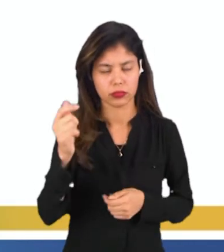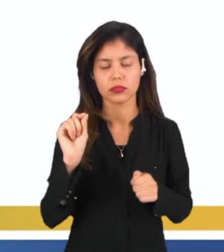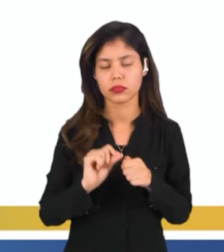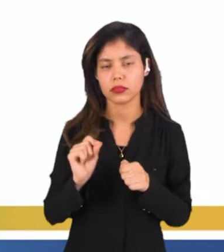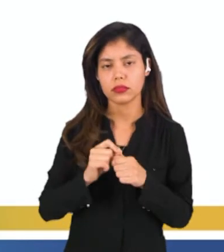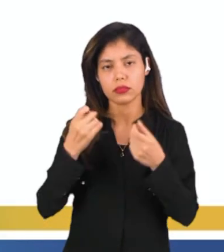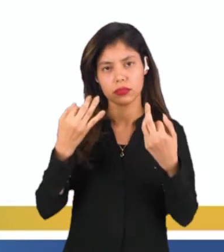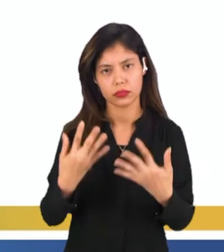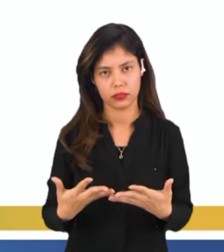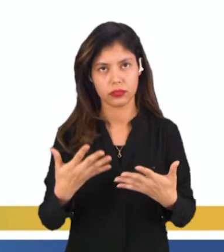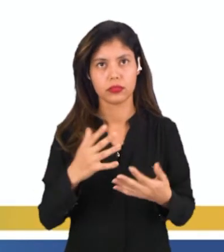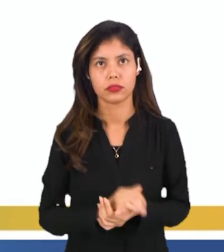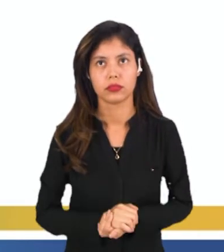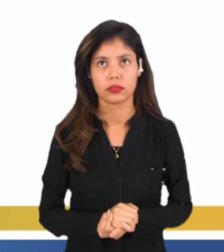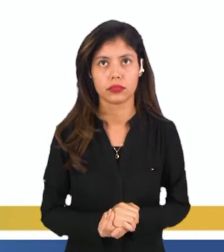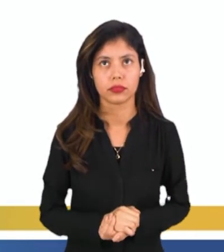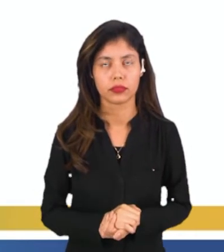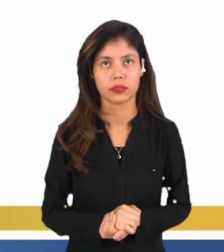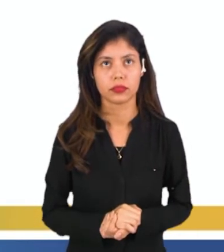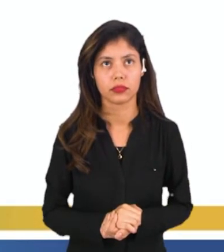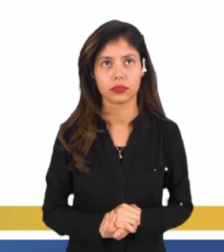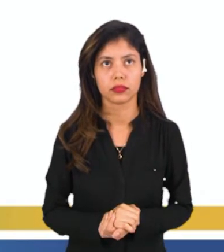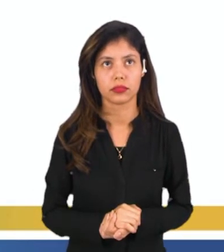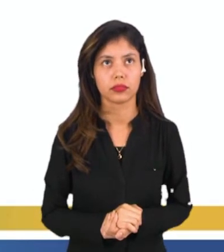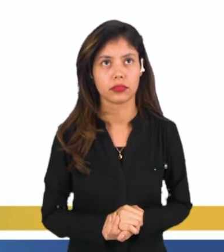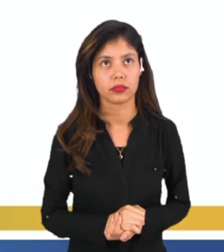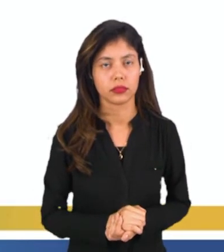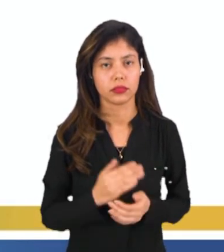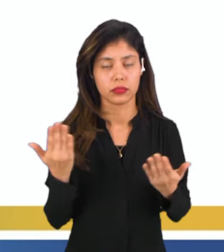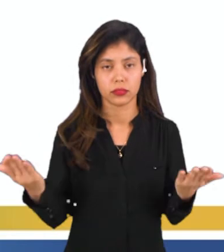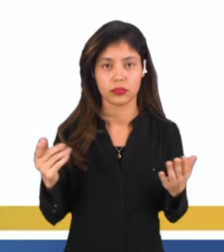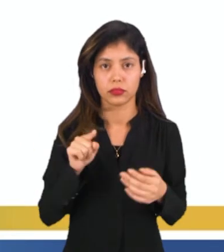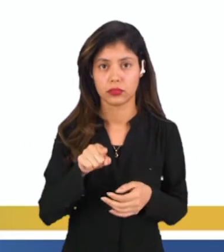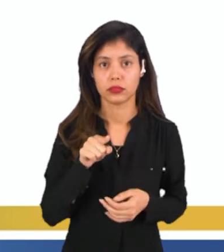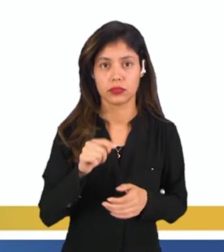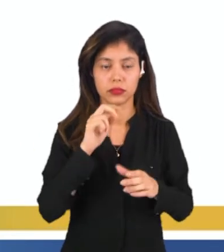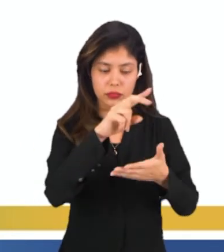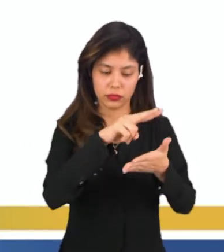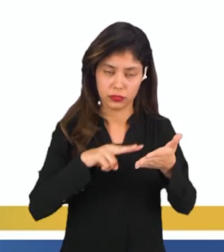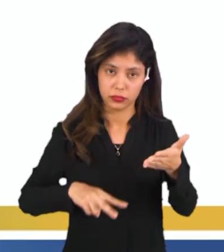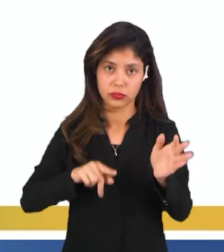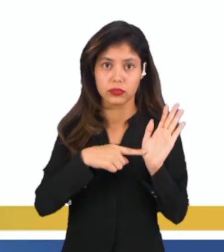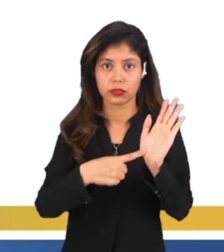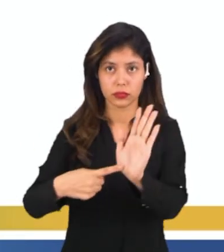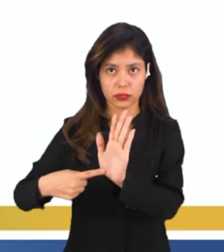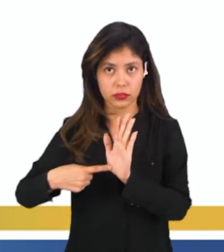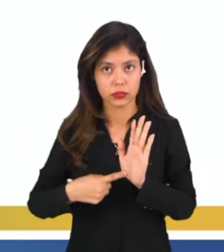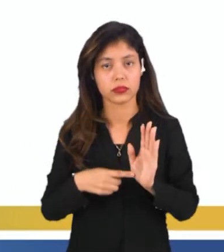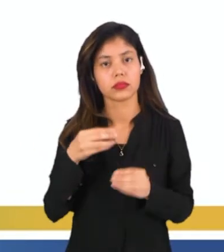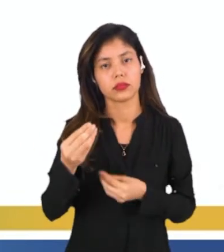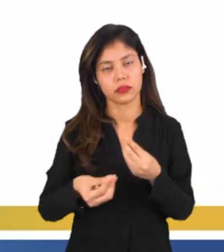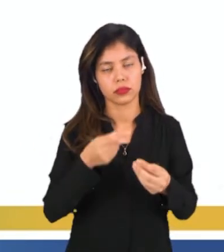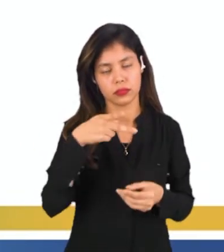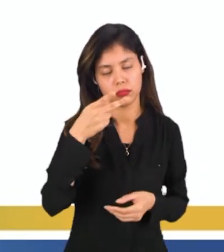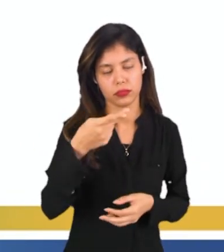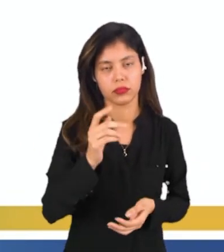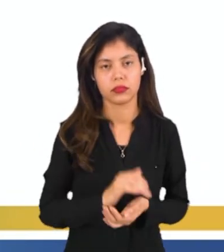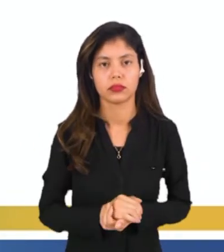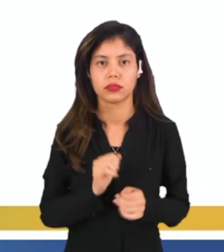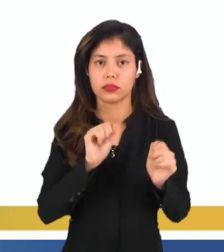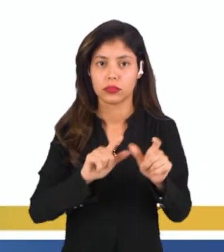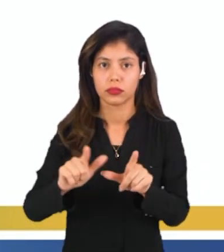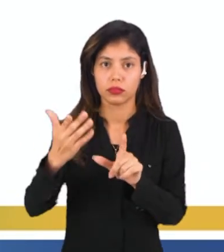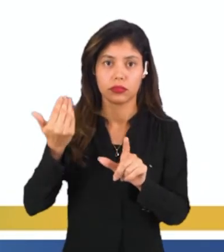siendo citadas en esta parte. Vamos para portugués. Então, gente, essa listagem de obras é como eu falei no